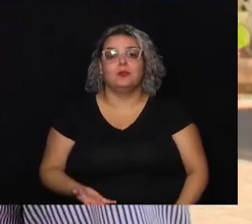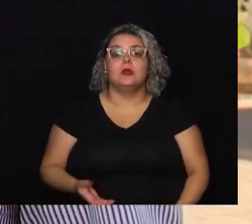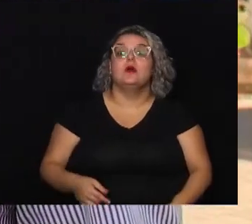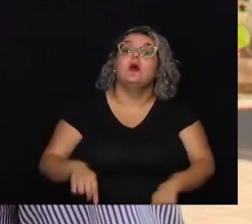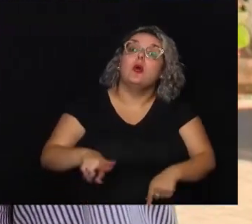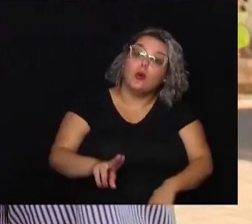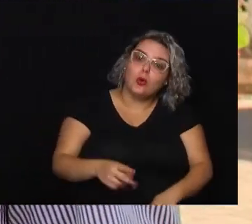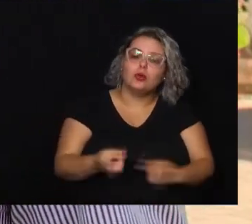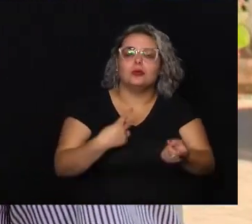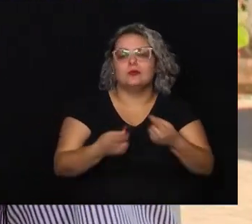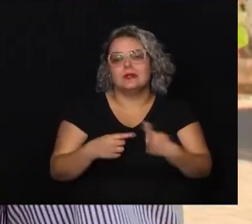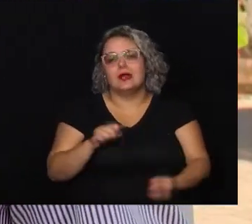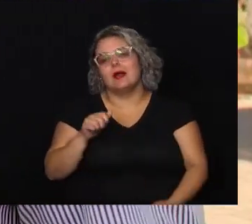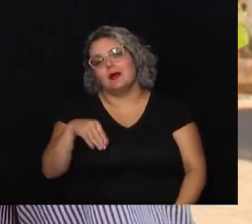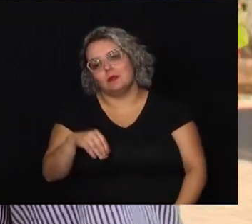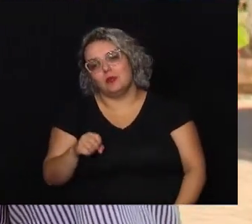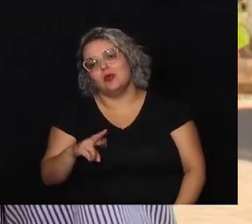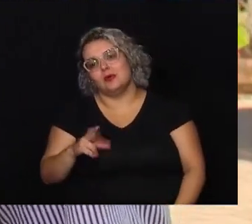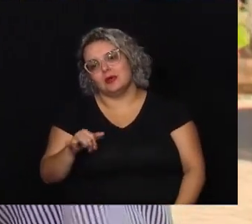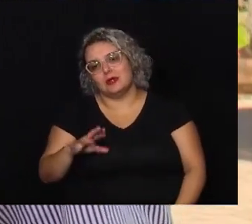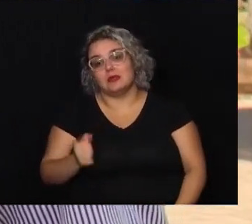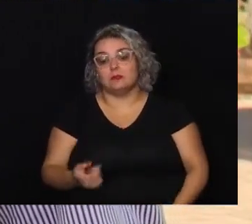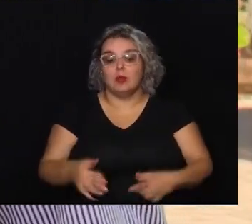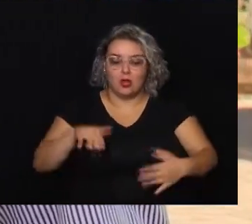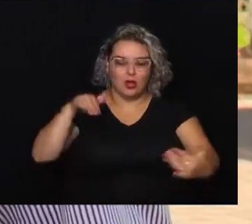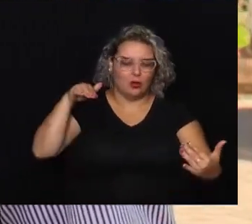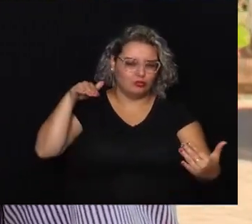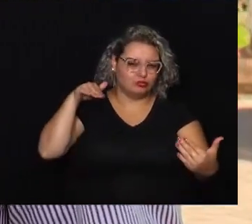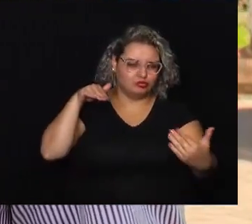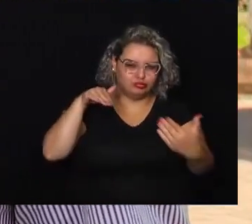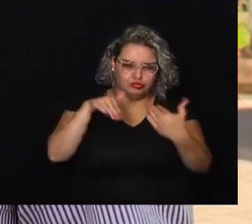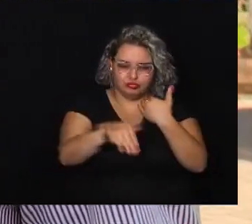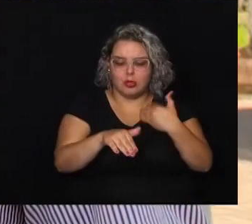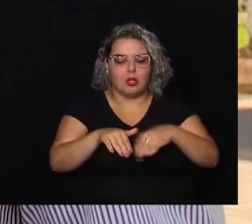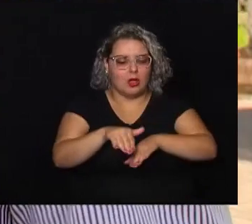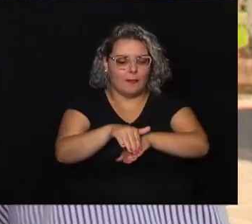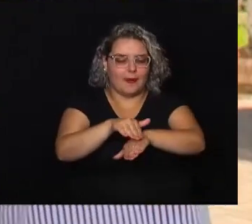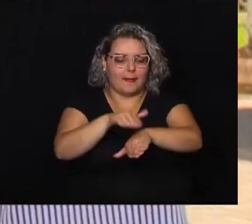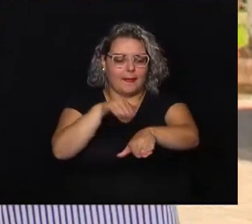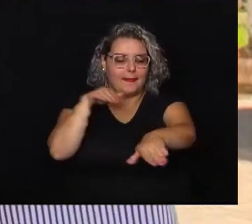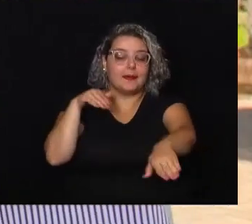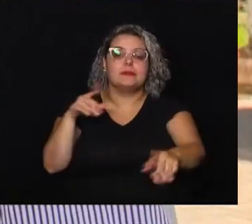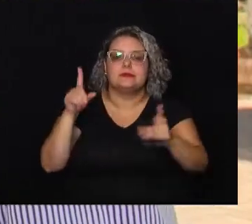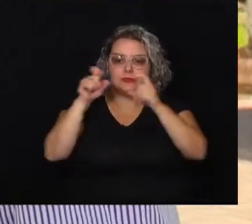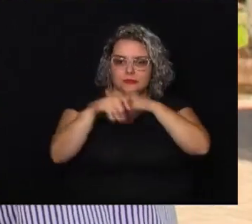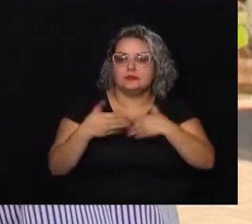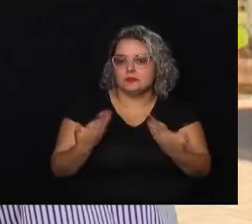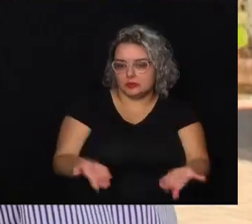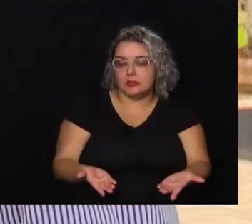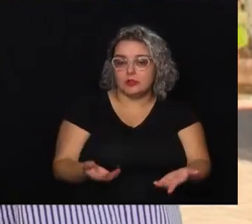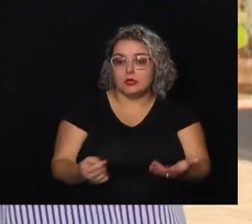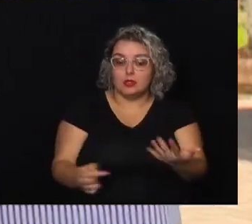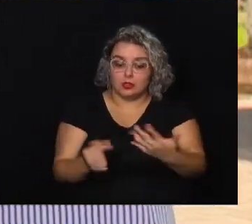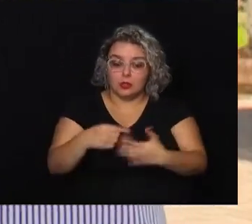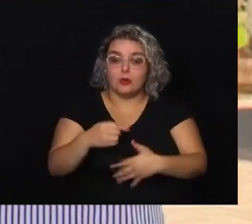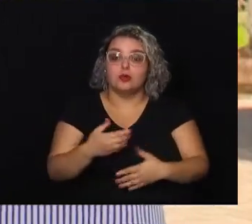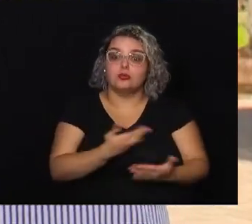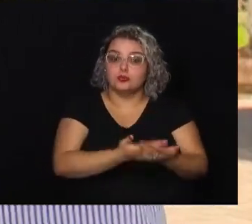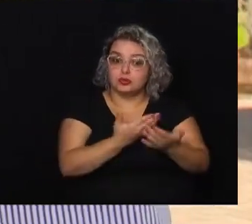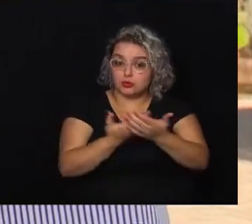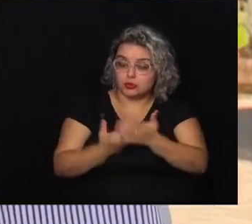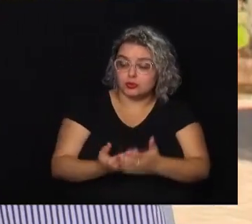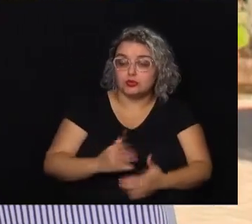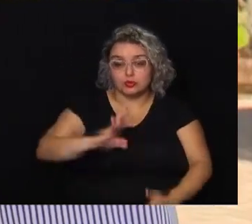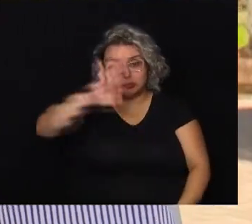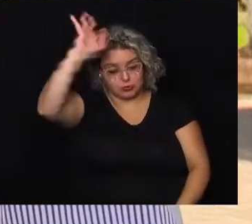que da mesma forma, no momento de mais movimento, ele tem dificuldade para se deslocar. E com o apontamento, o estudo do bombeiro,